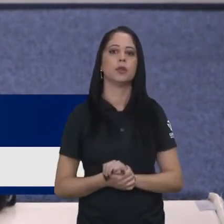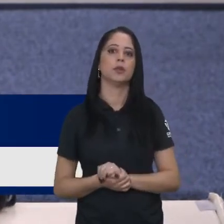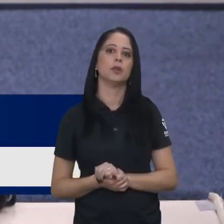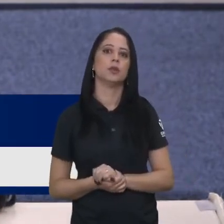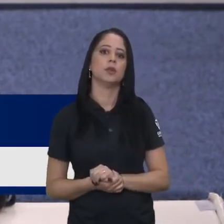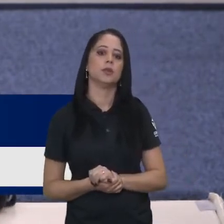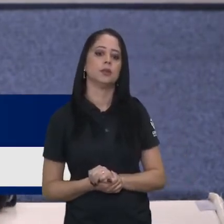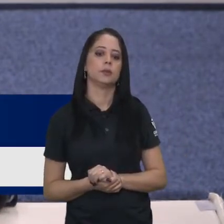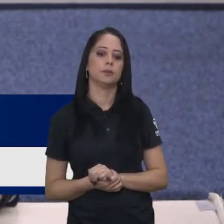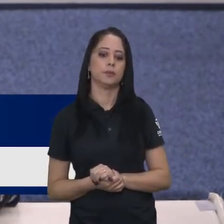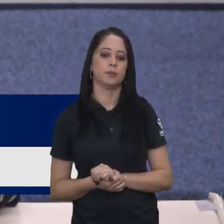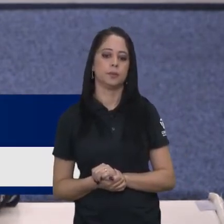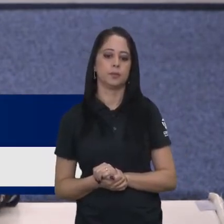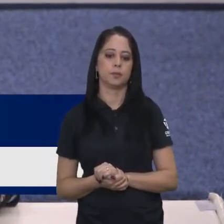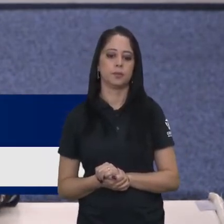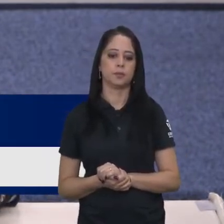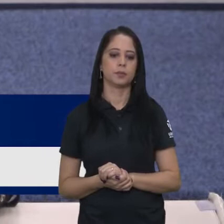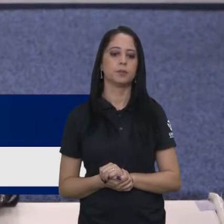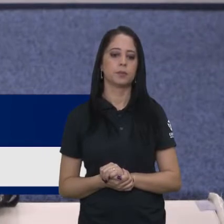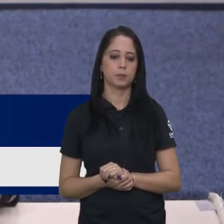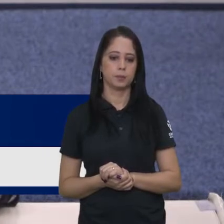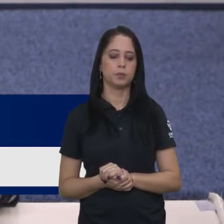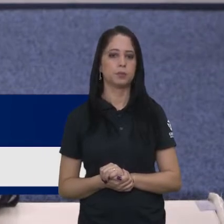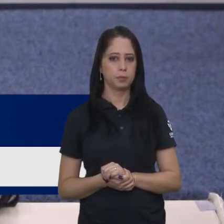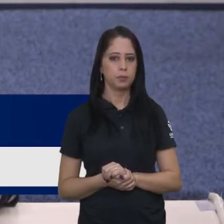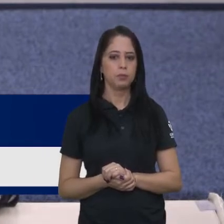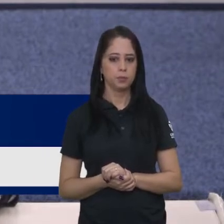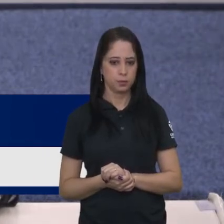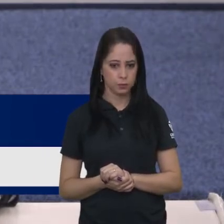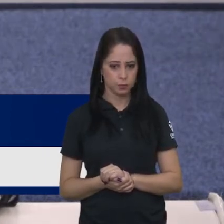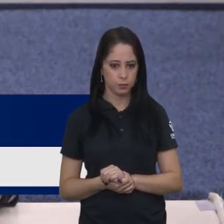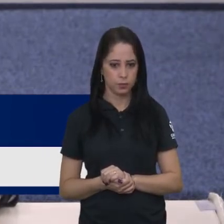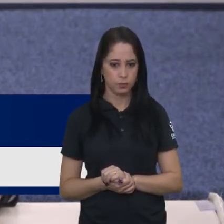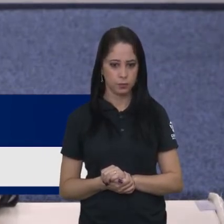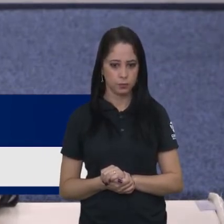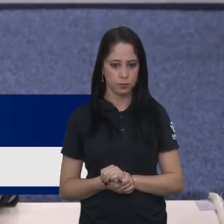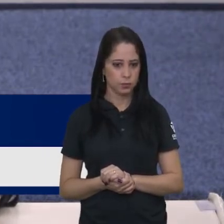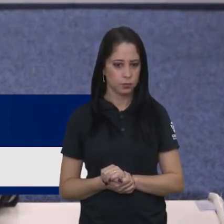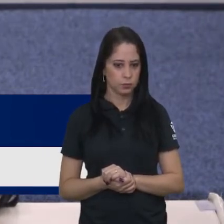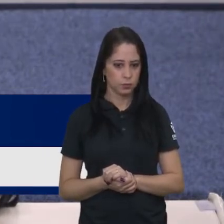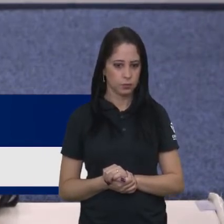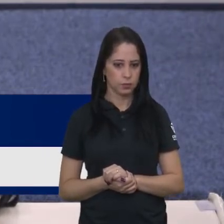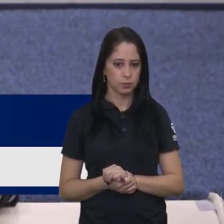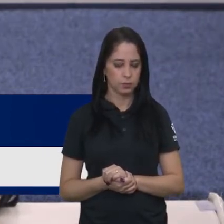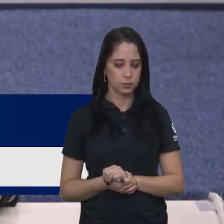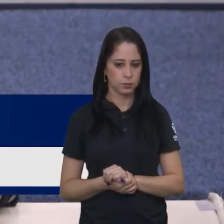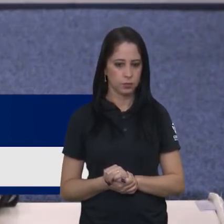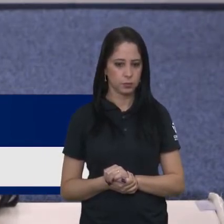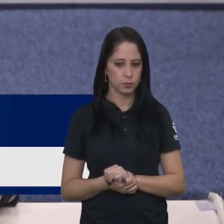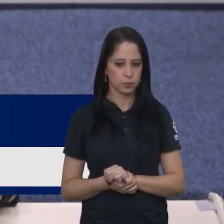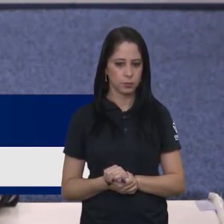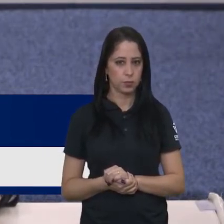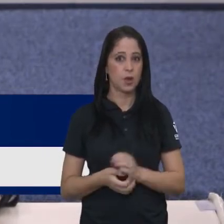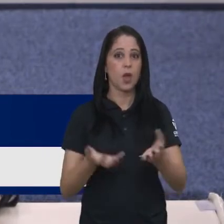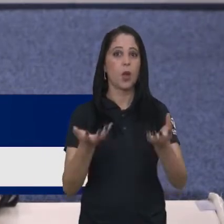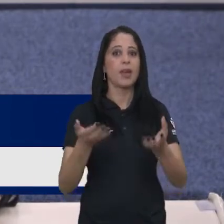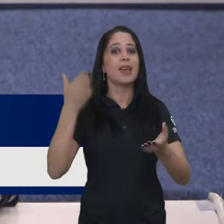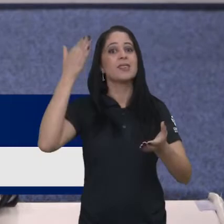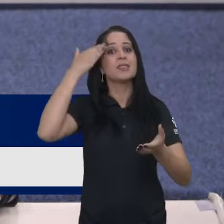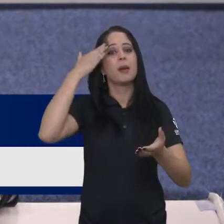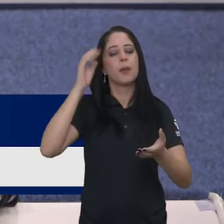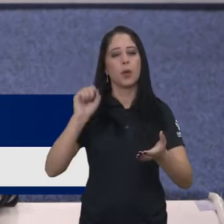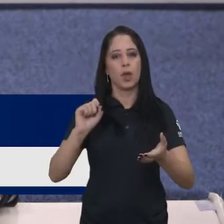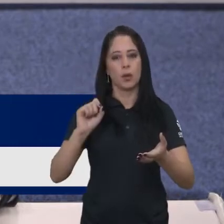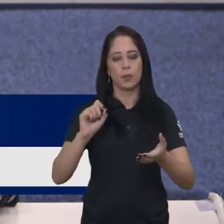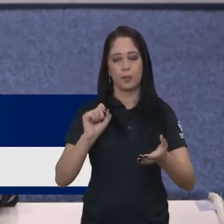é que se existem, o senhor já tratou parte do tema, mas eu gostaria de saber